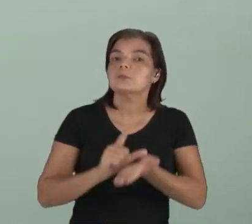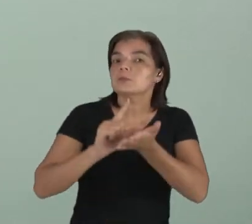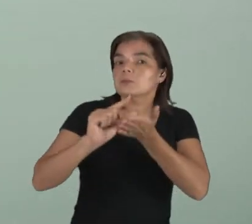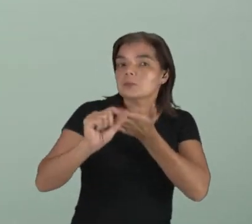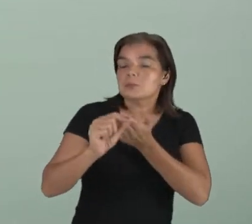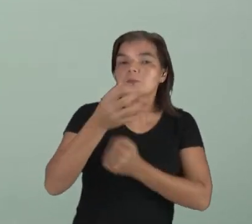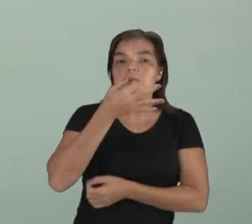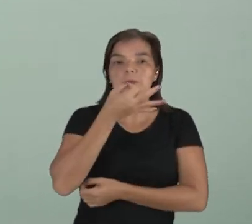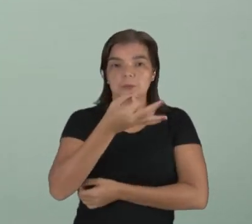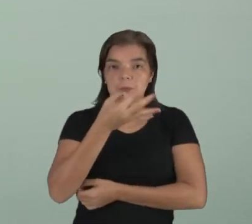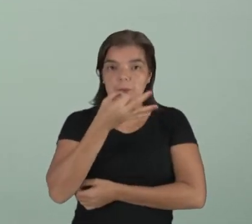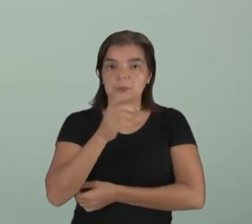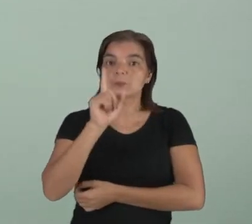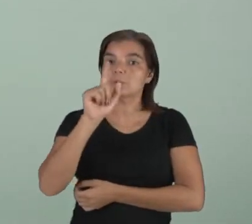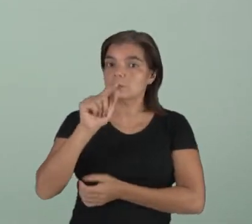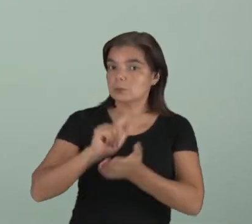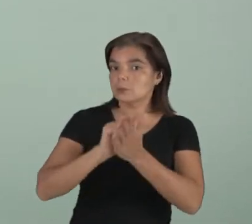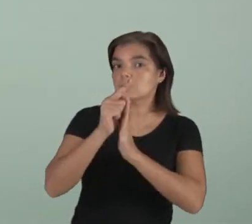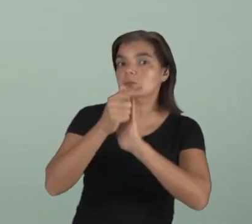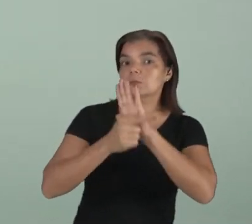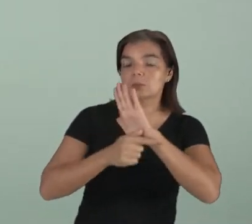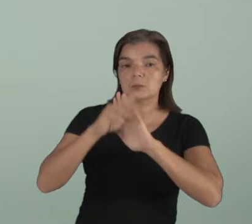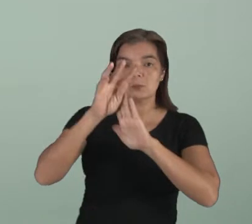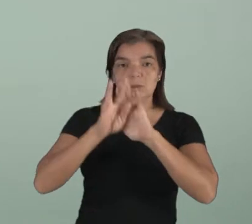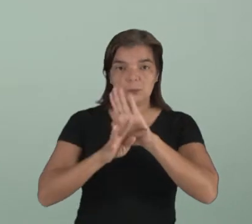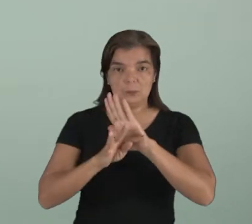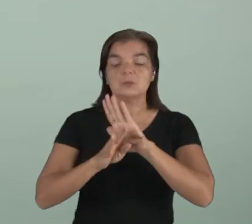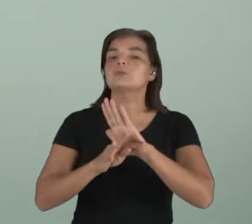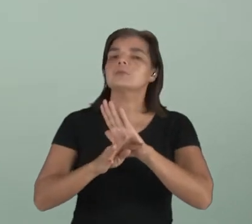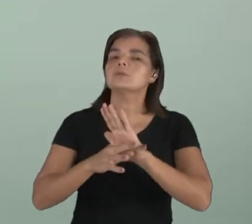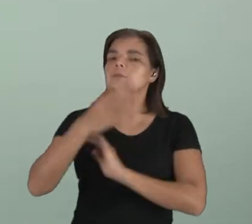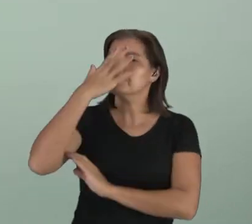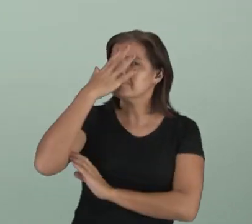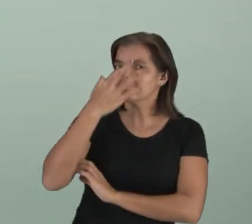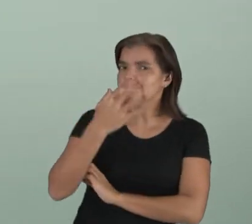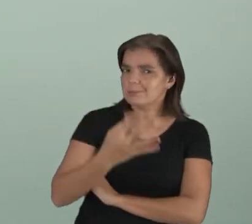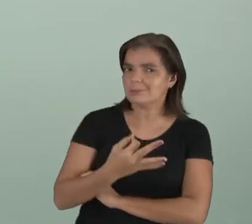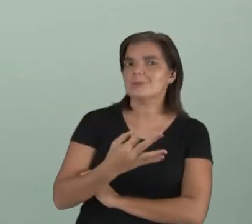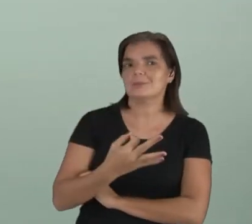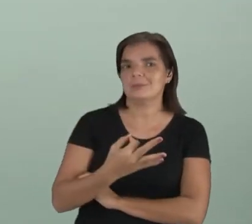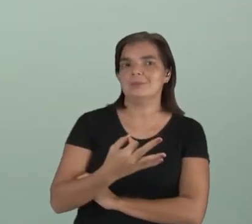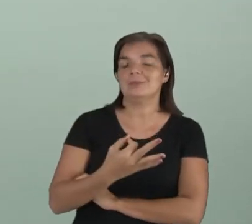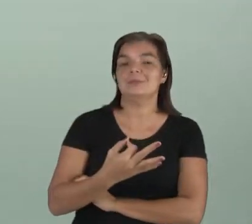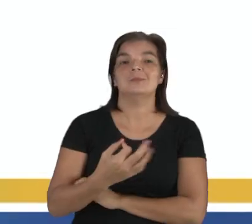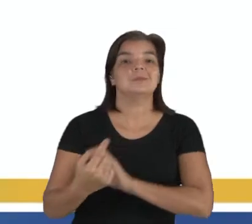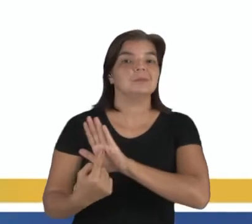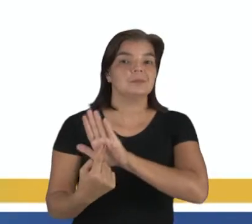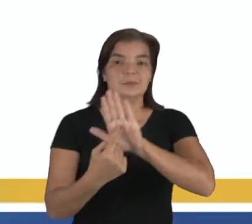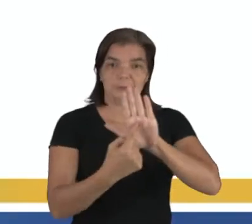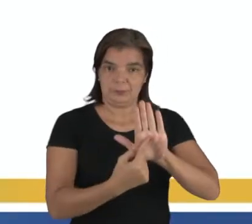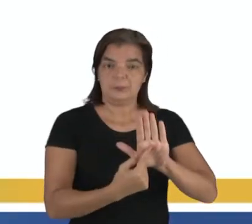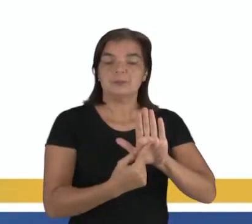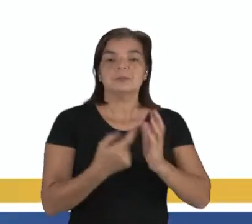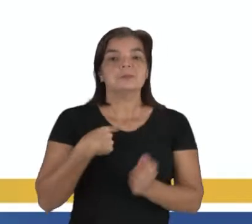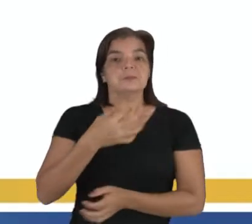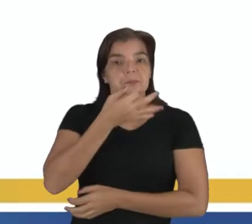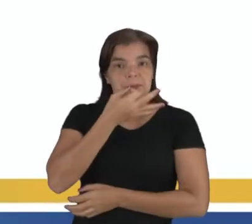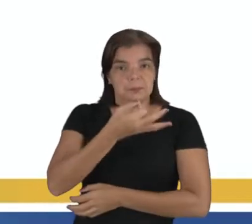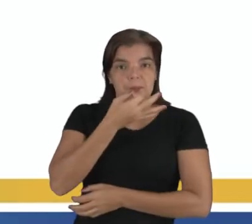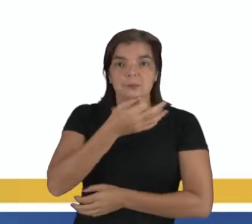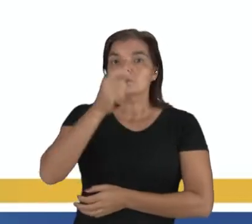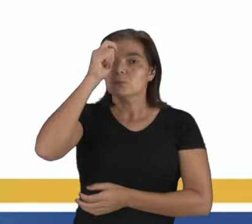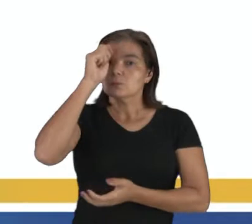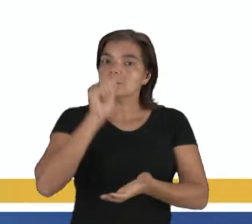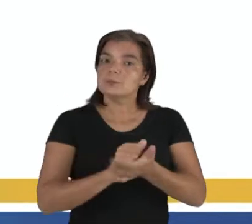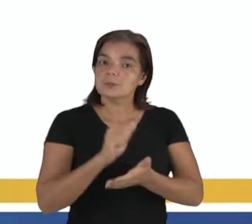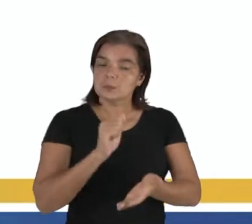artigo de opinião é um gênero textual que exatamente faz isso. Ele apresenta o posicionamento do